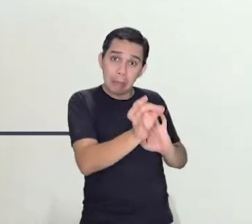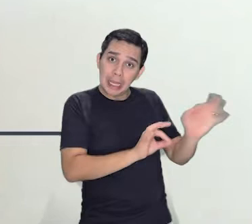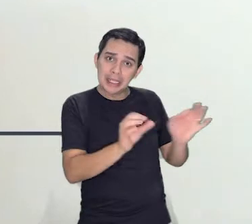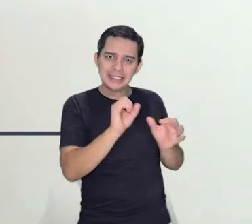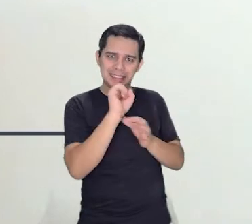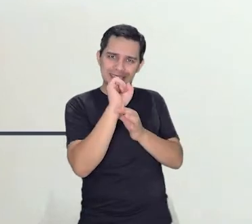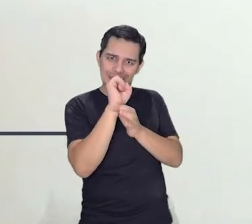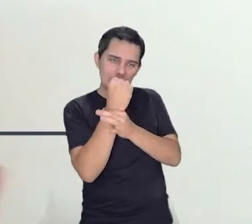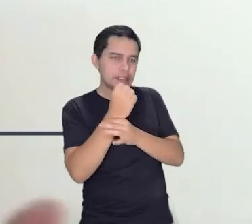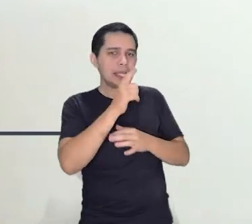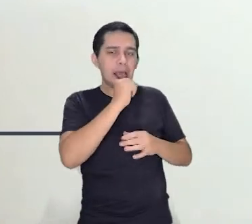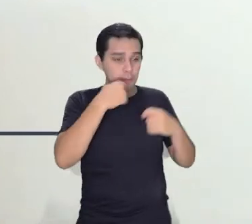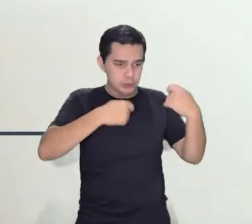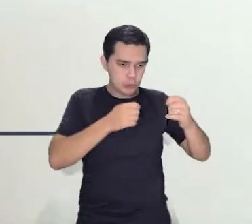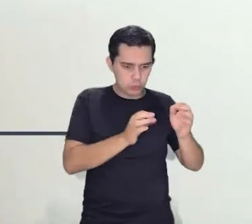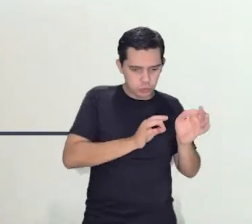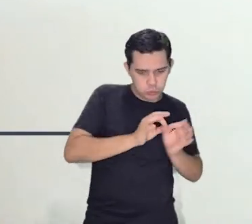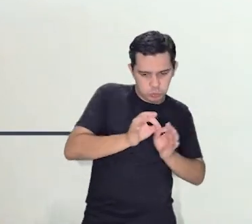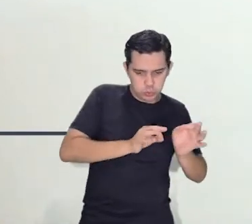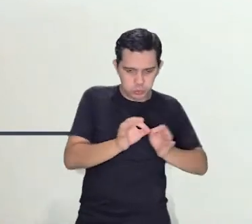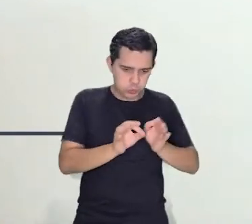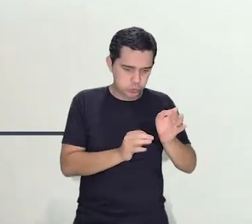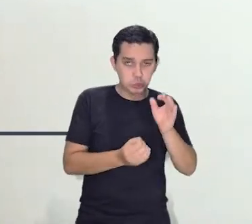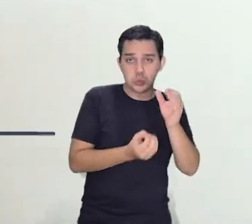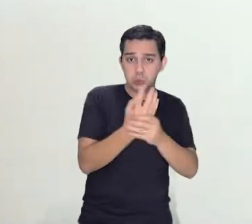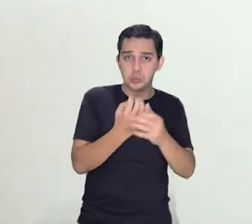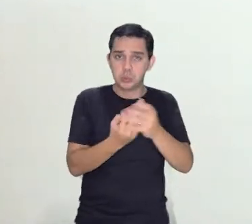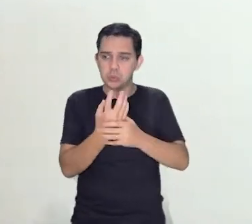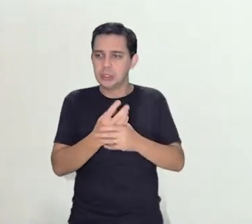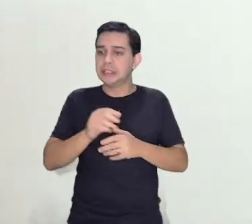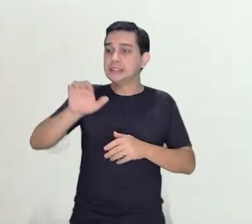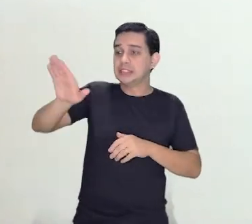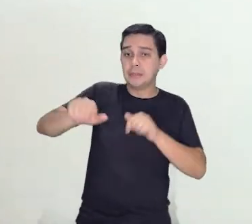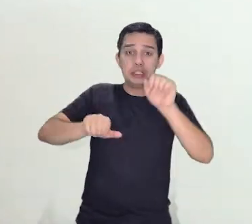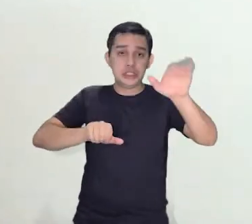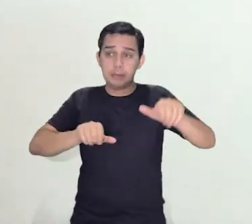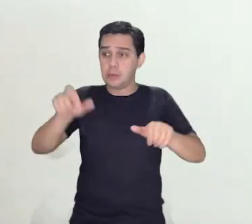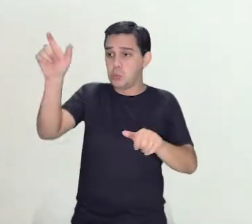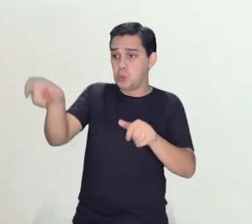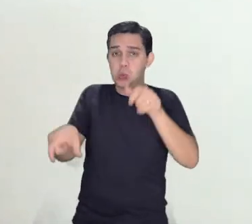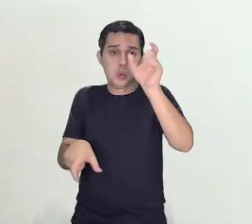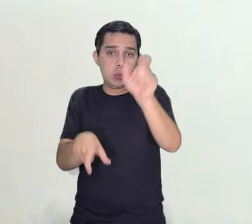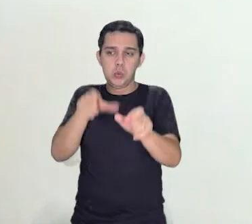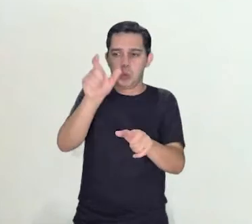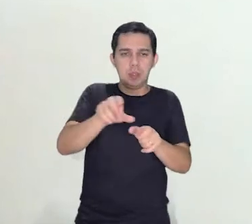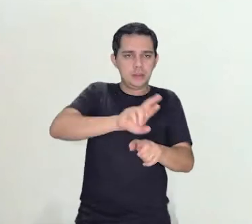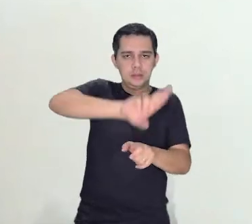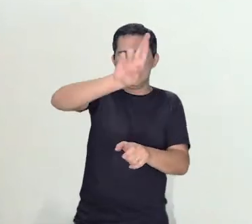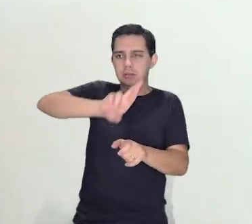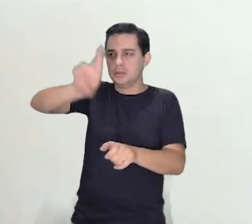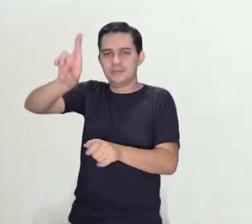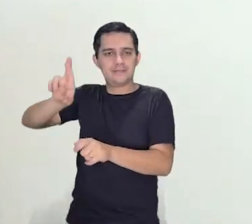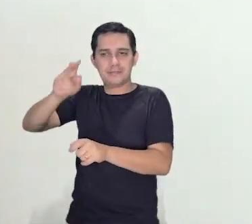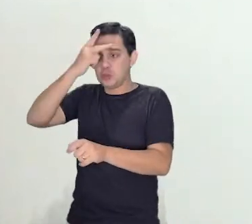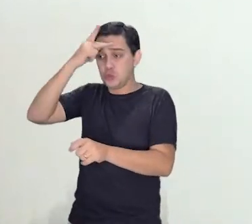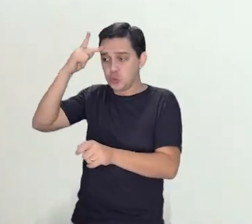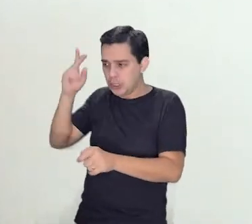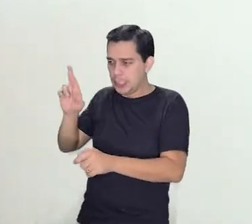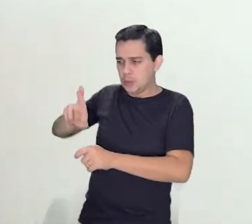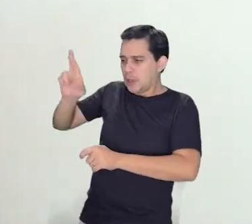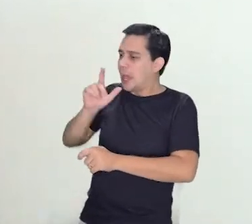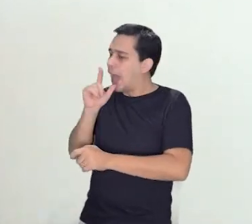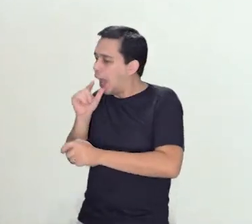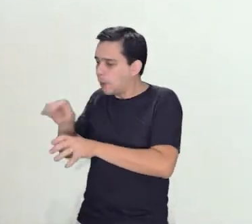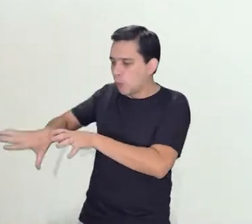ser construído com o envolvimento de diversos atores que atuam na bacia, desde a captação até